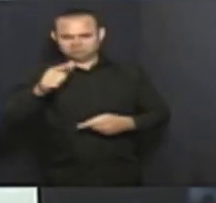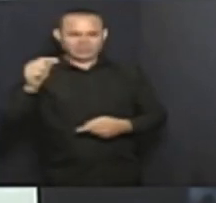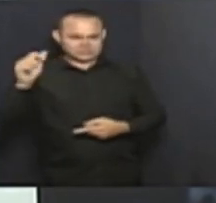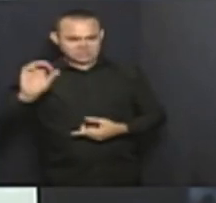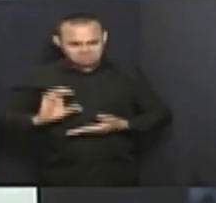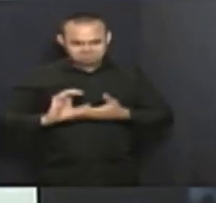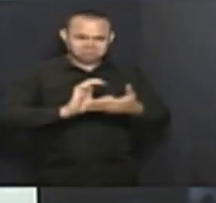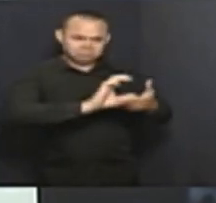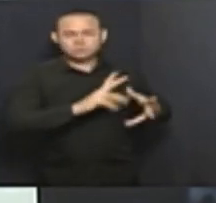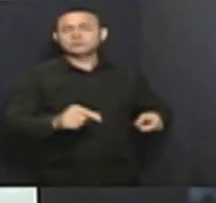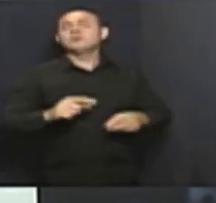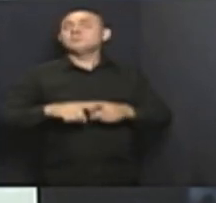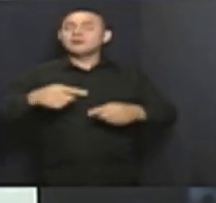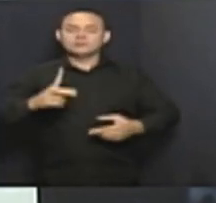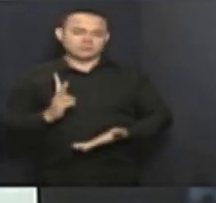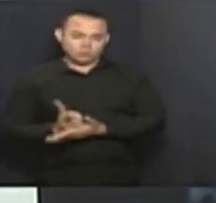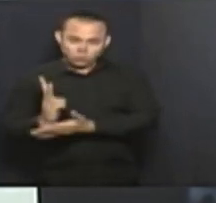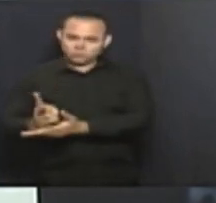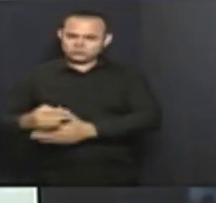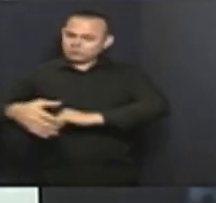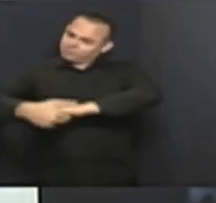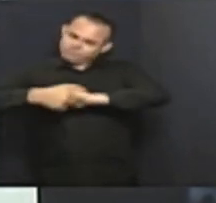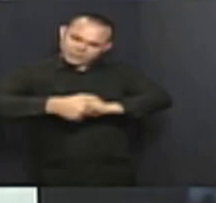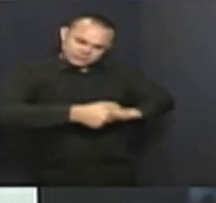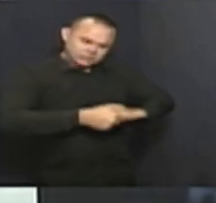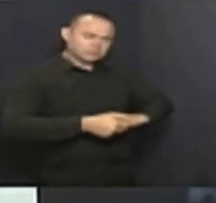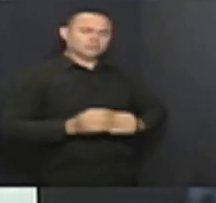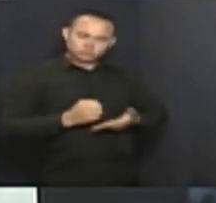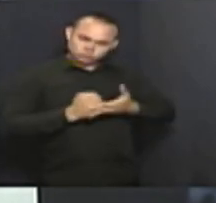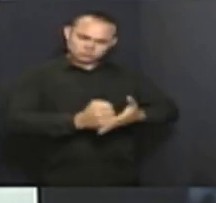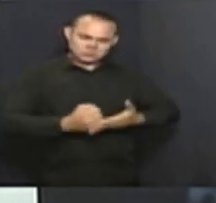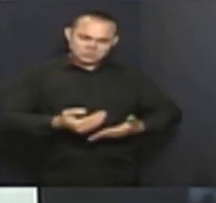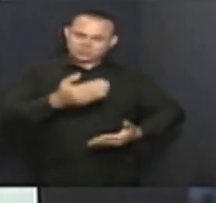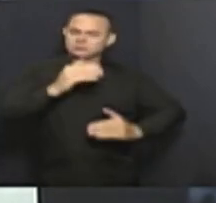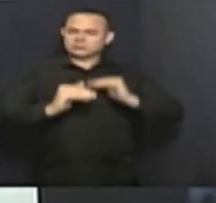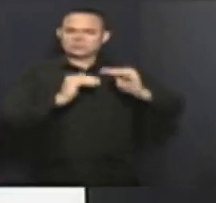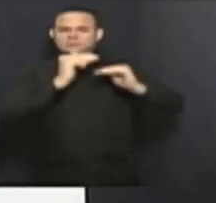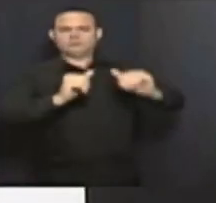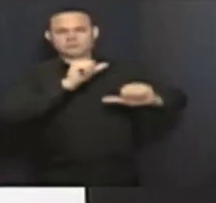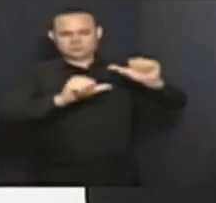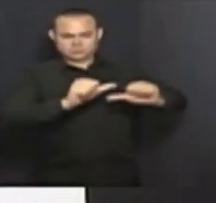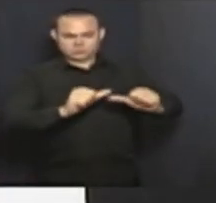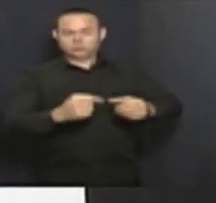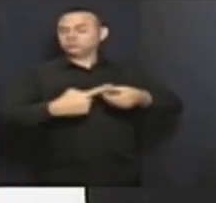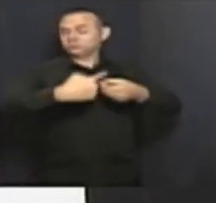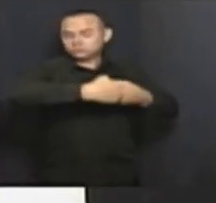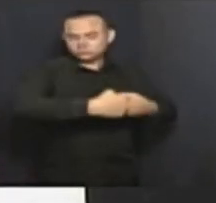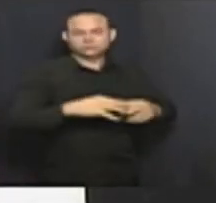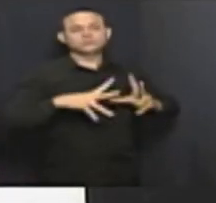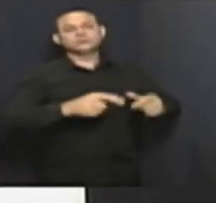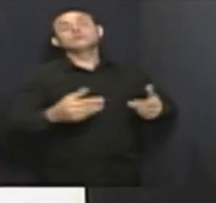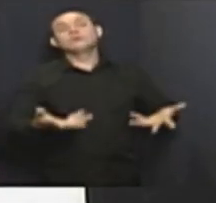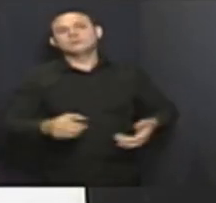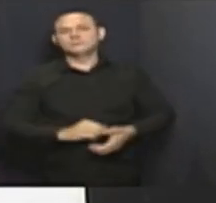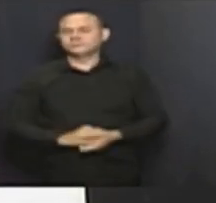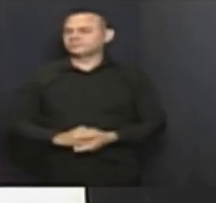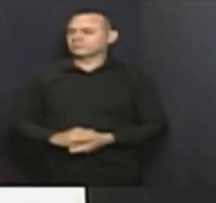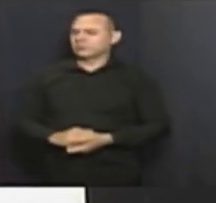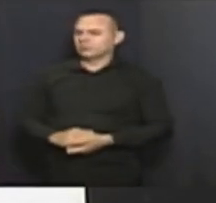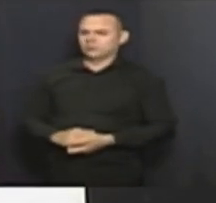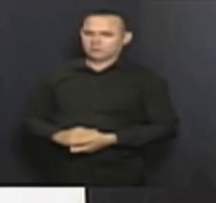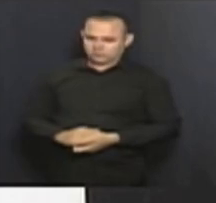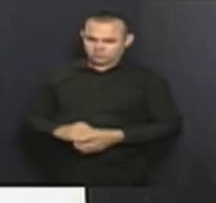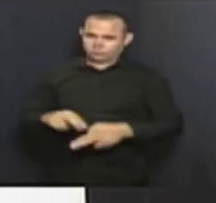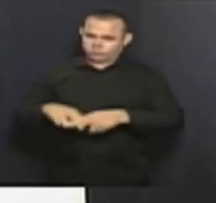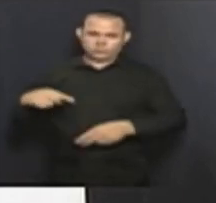essa parceria ajudando a transformação em cada um dos municípios do estado em dois minutos nós estamos falando então de